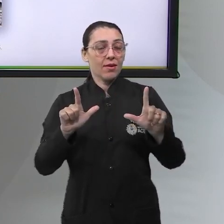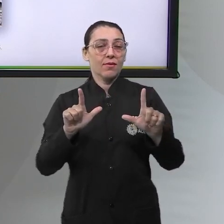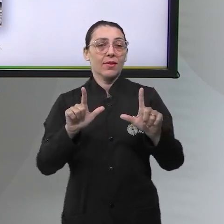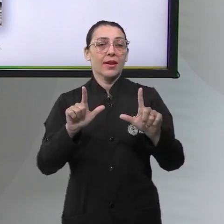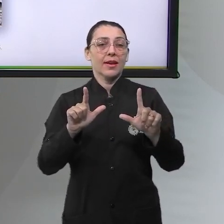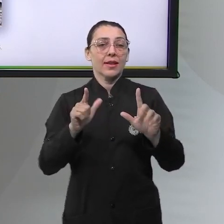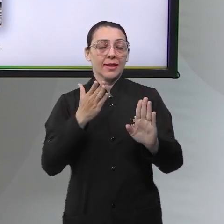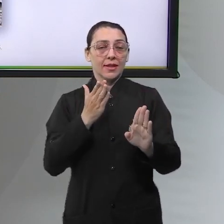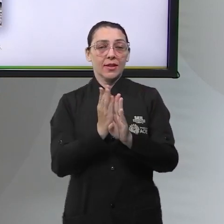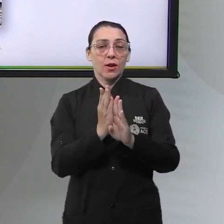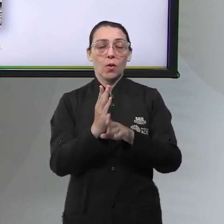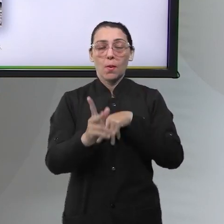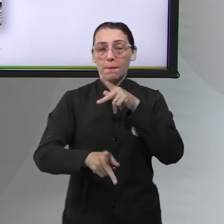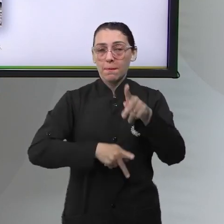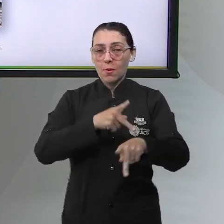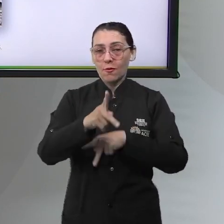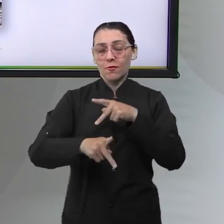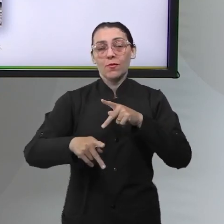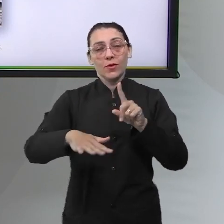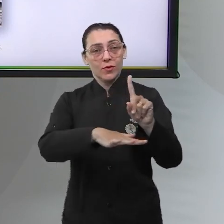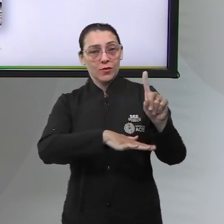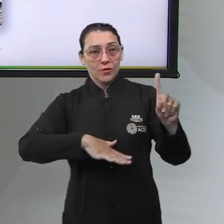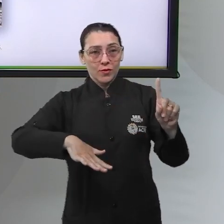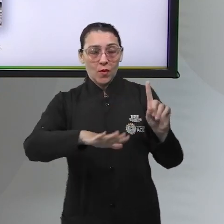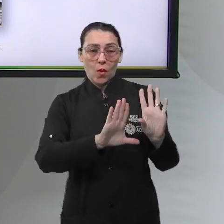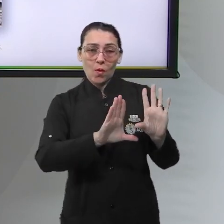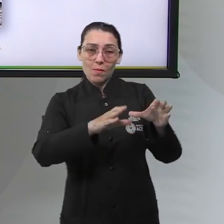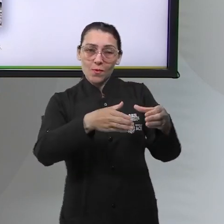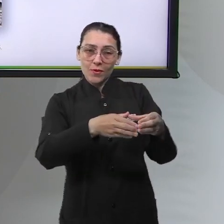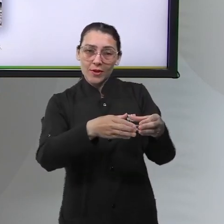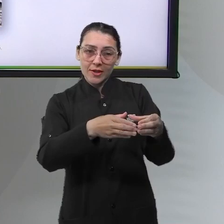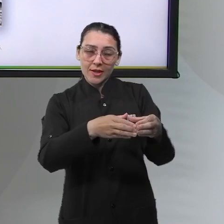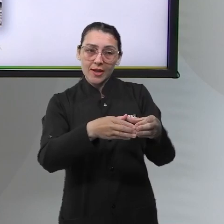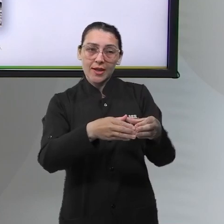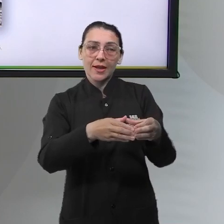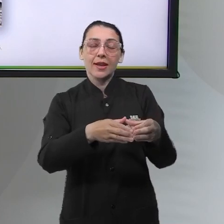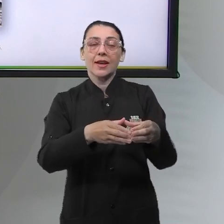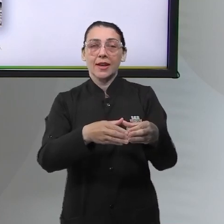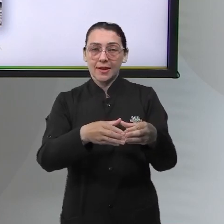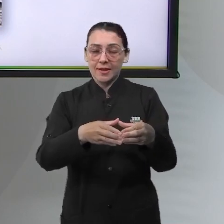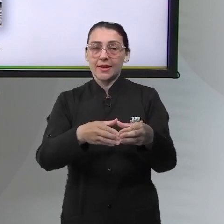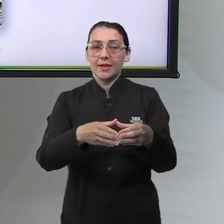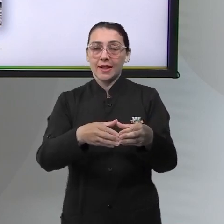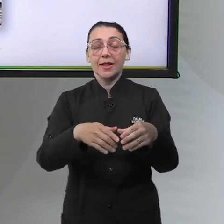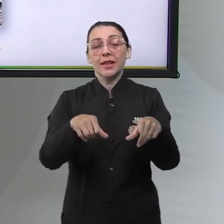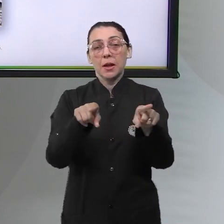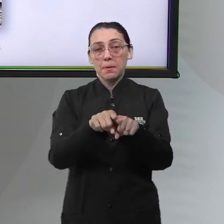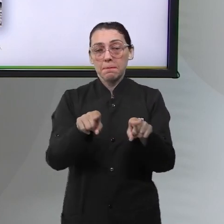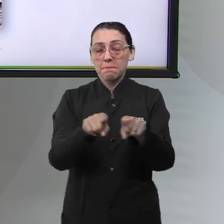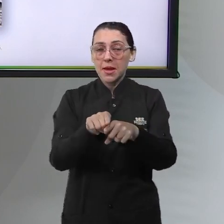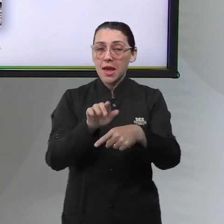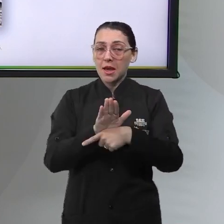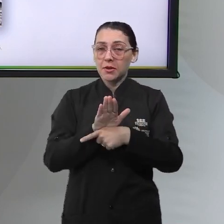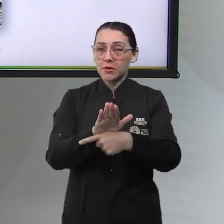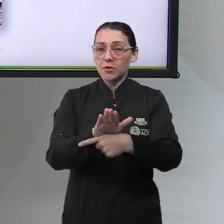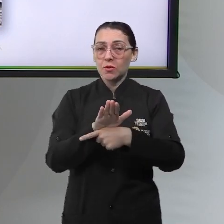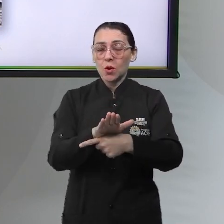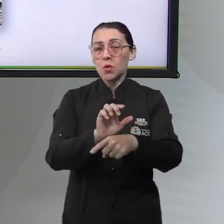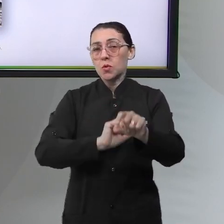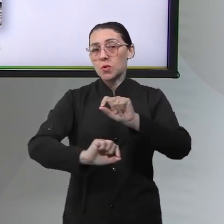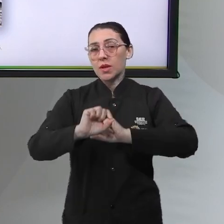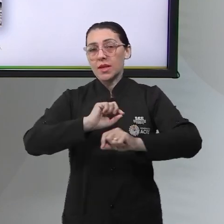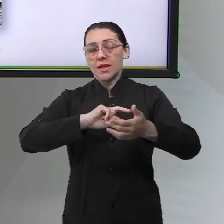identifica com um povo, com uma sociedade, uma comunidade, ela delineia, ela também contribui no que